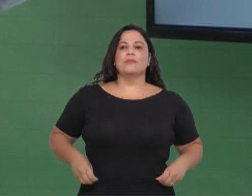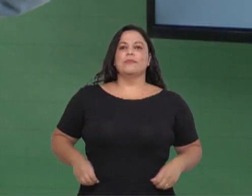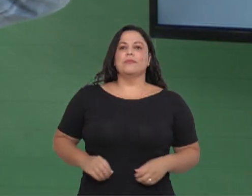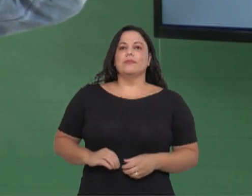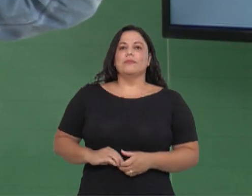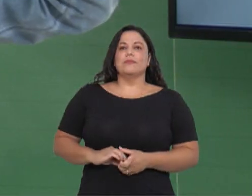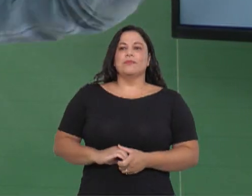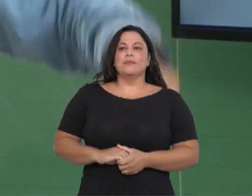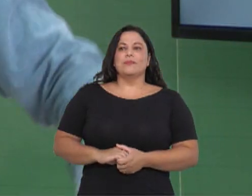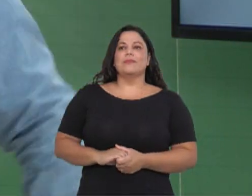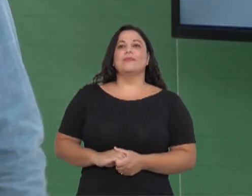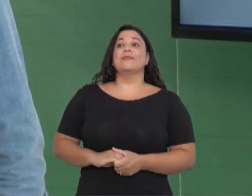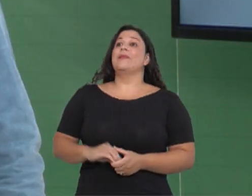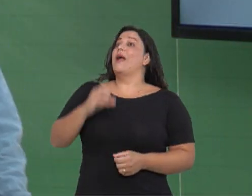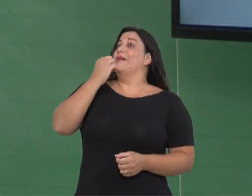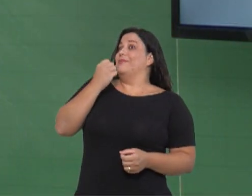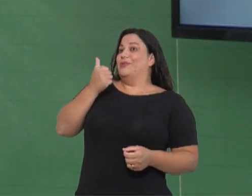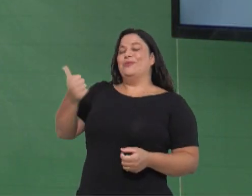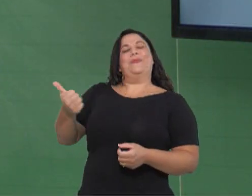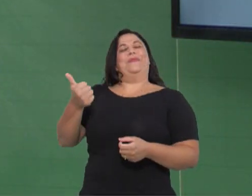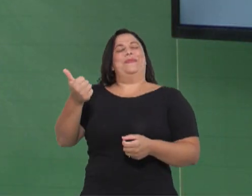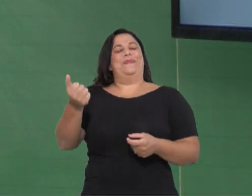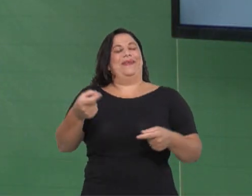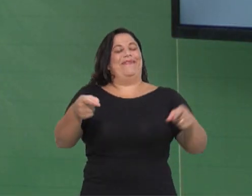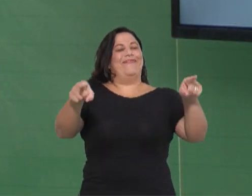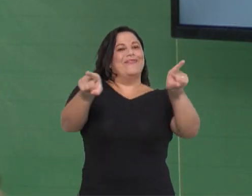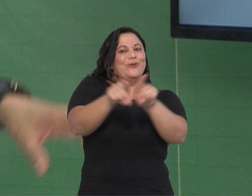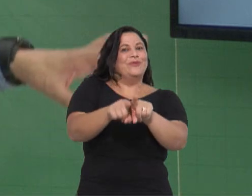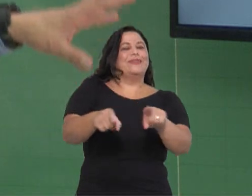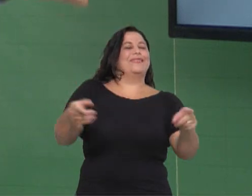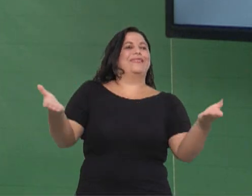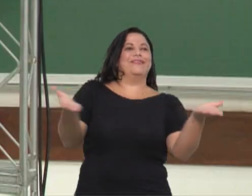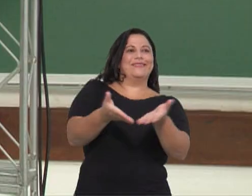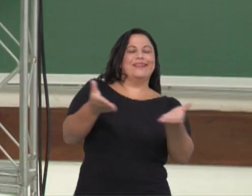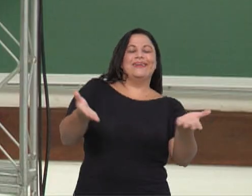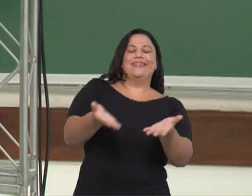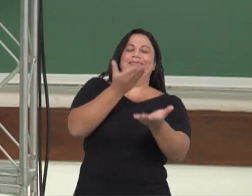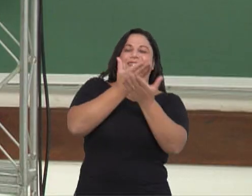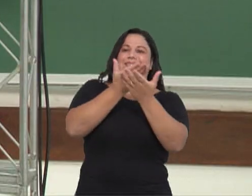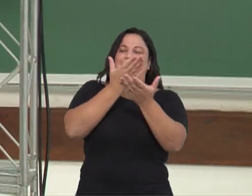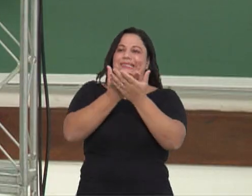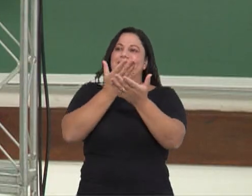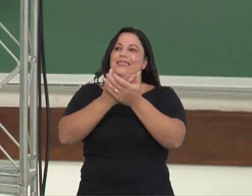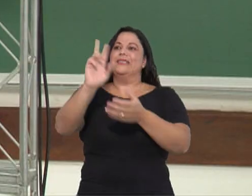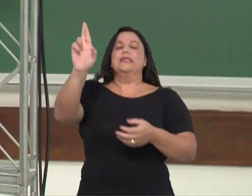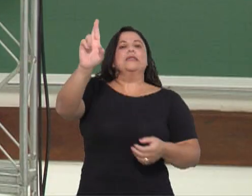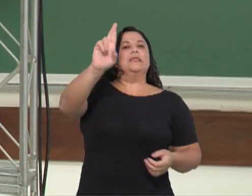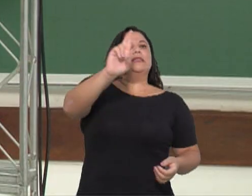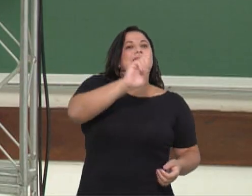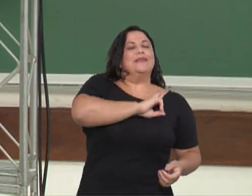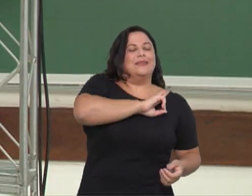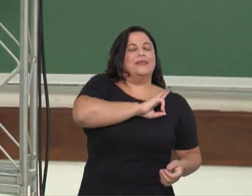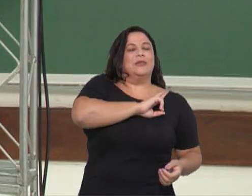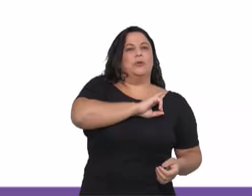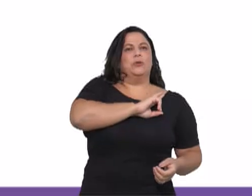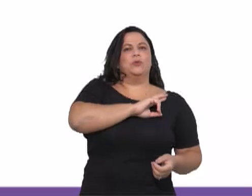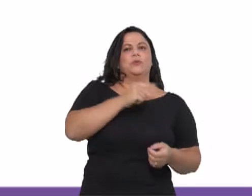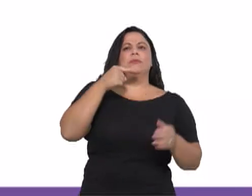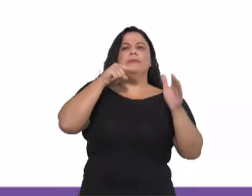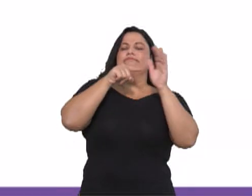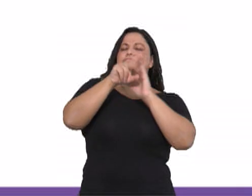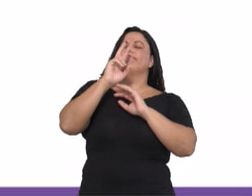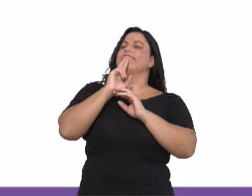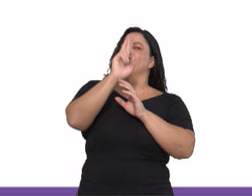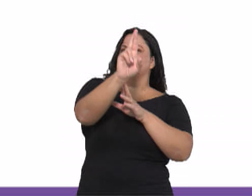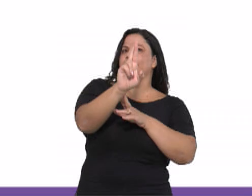Muito bem, voltamos aqui com a nossa aula de ensino religioso, nesse momento respondendo o quiz número 3. A Congada, que é